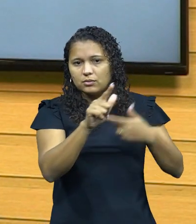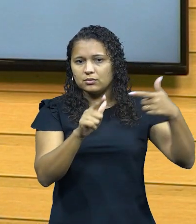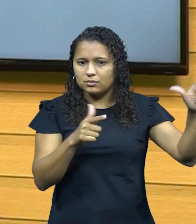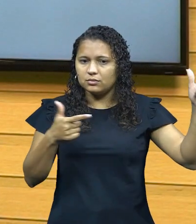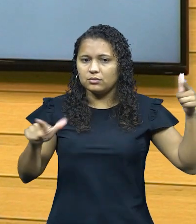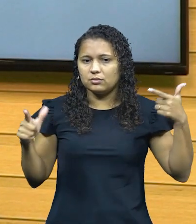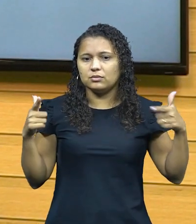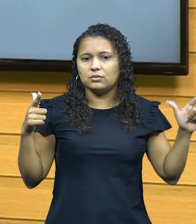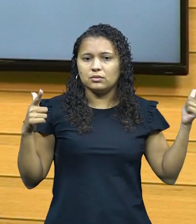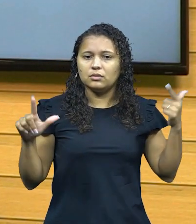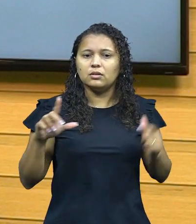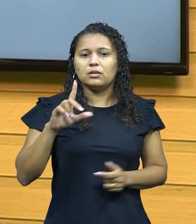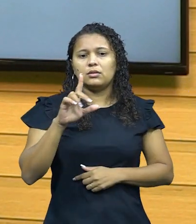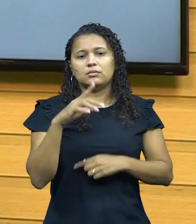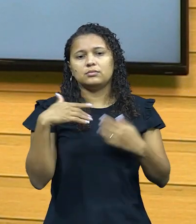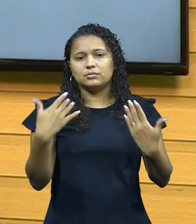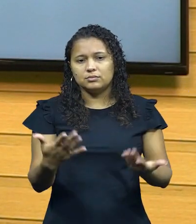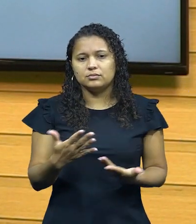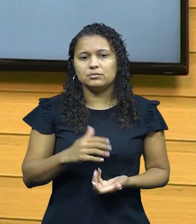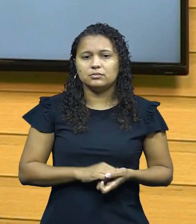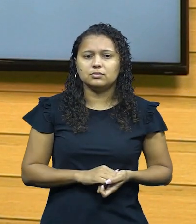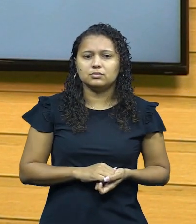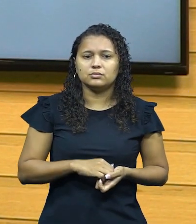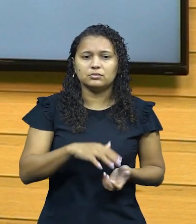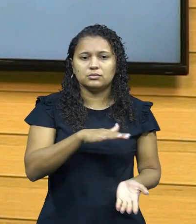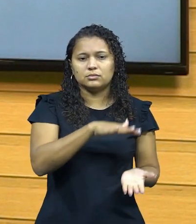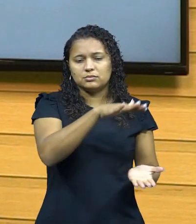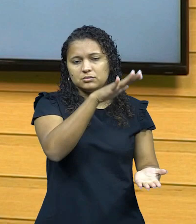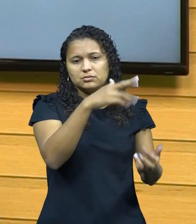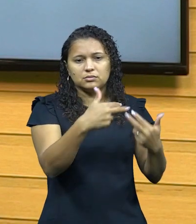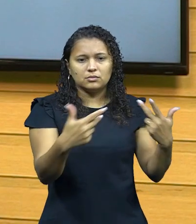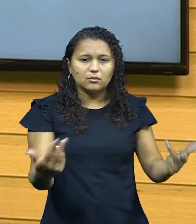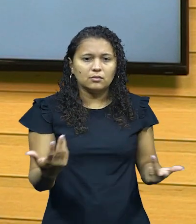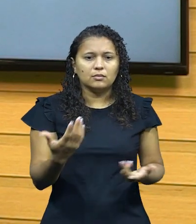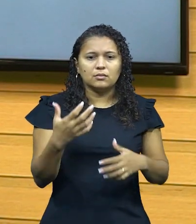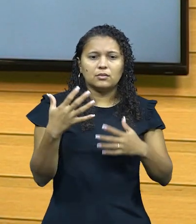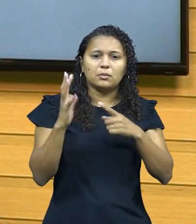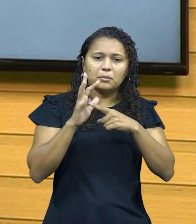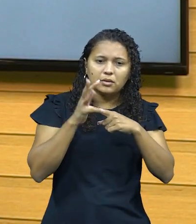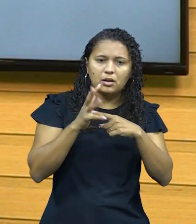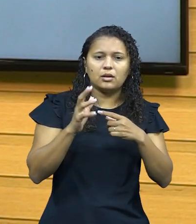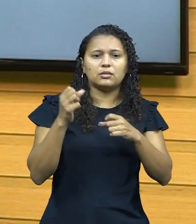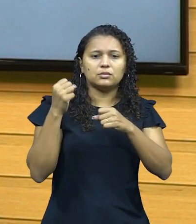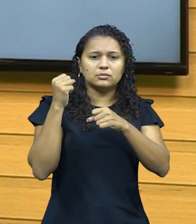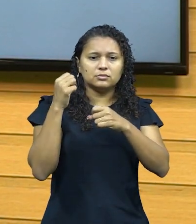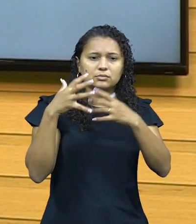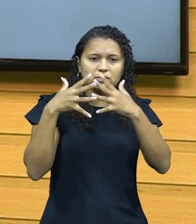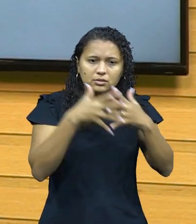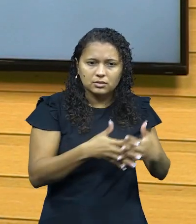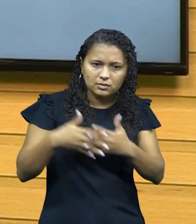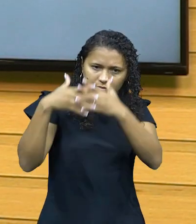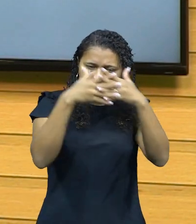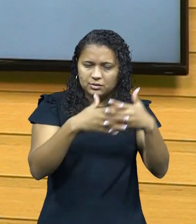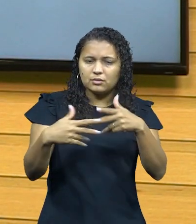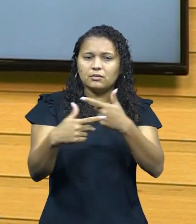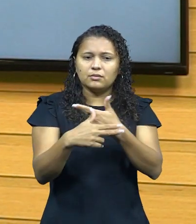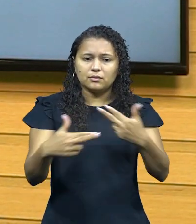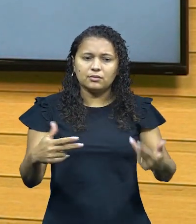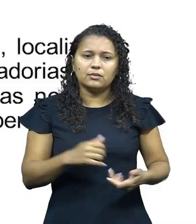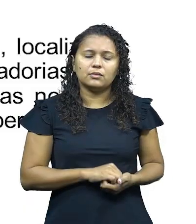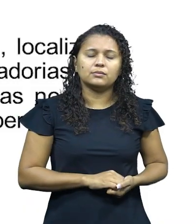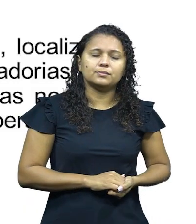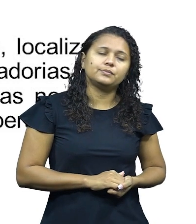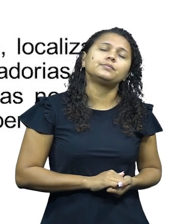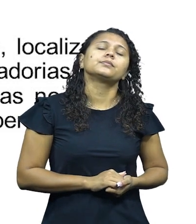para um outro local, para botar em cima de um outro equipamento, dentro de um caminhão. Então é a galera que faz